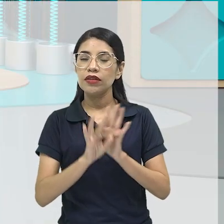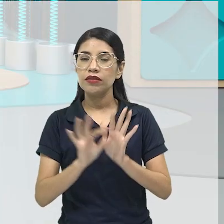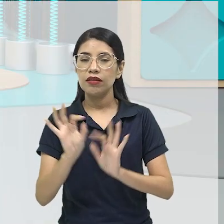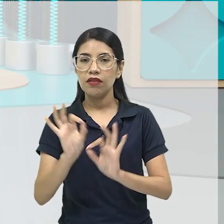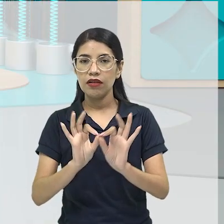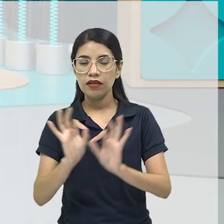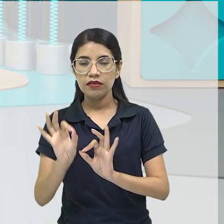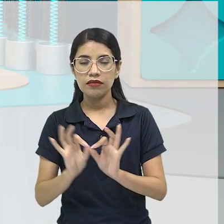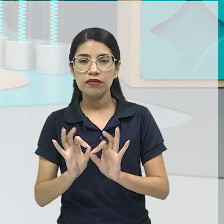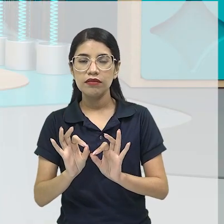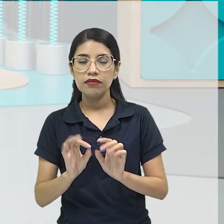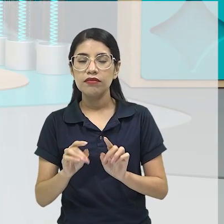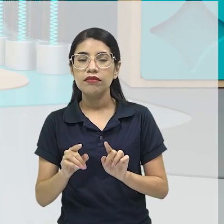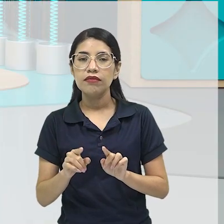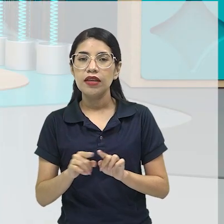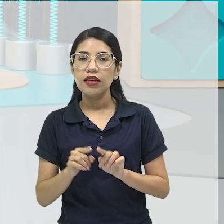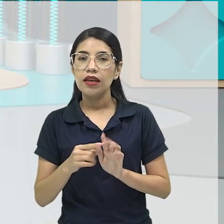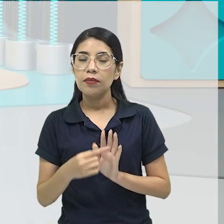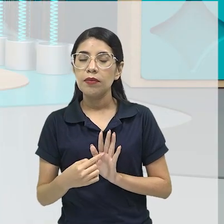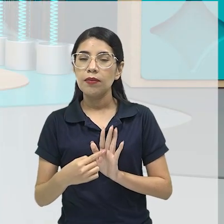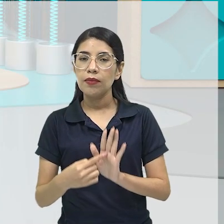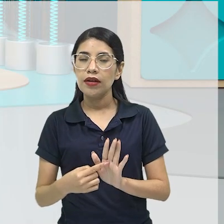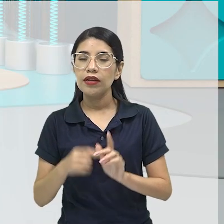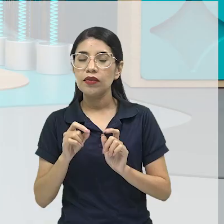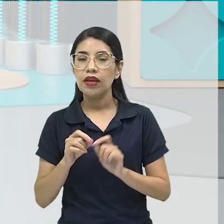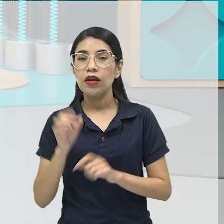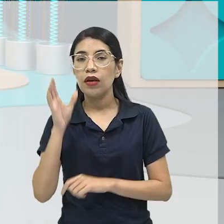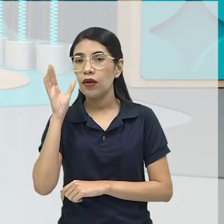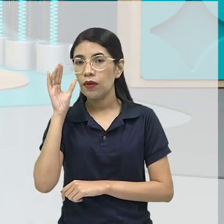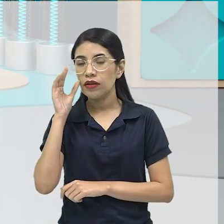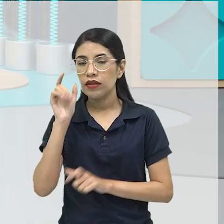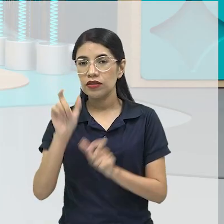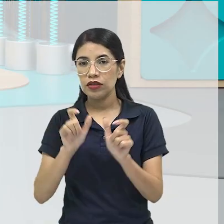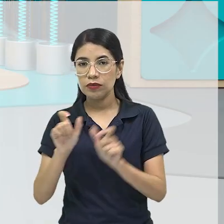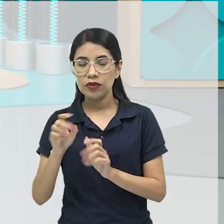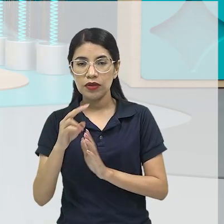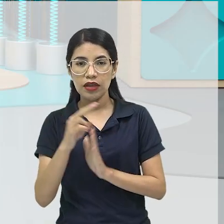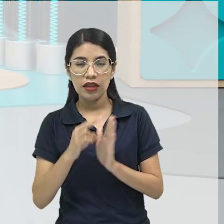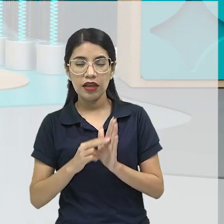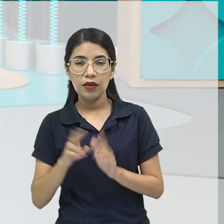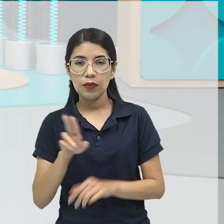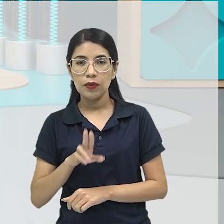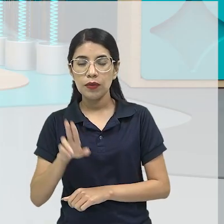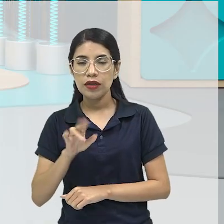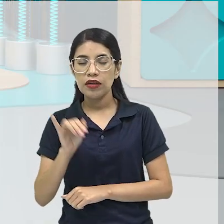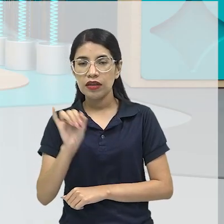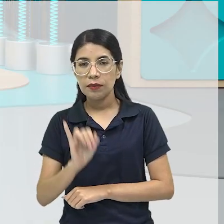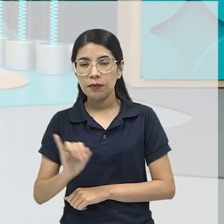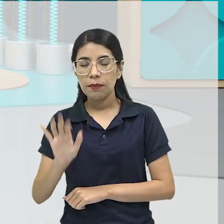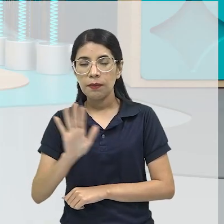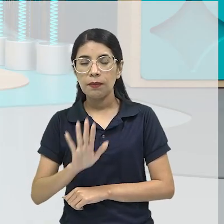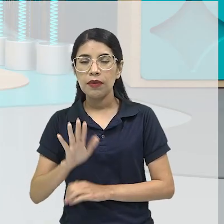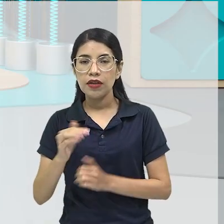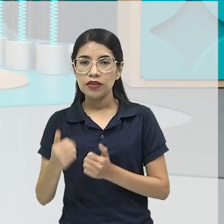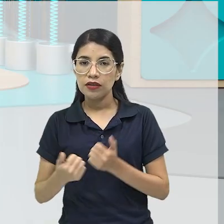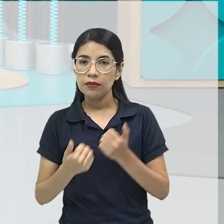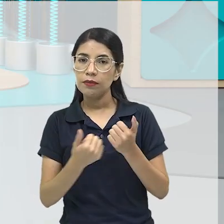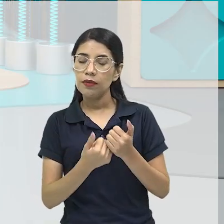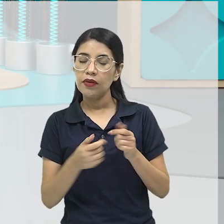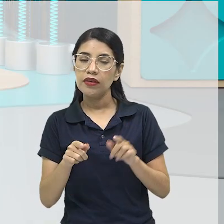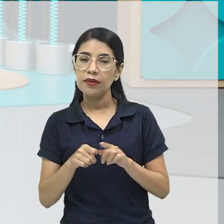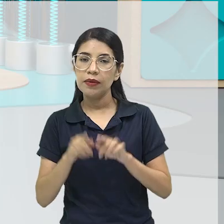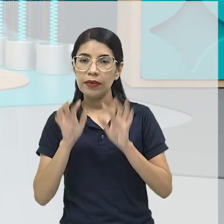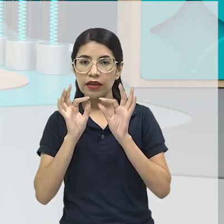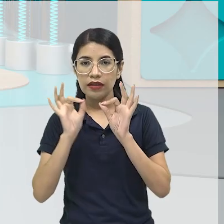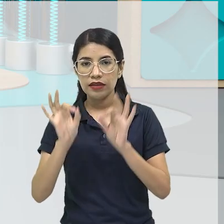essas chamadas que apresentam um apelo ao público e utilizam imagens, muitas imagens para chamar